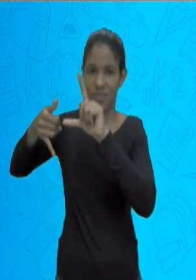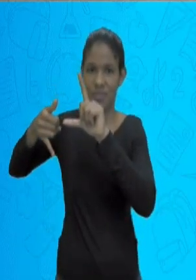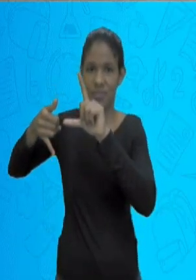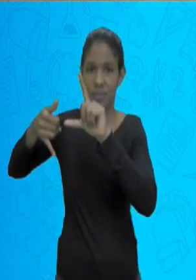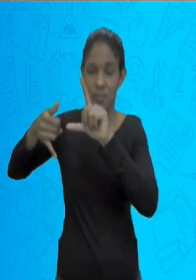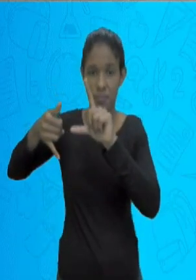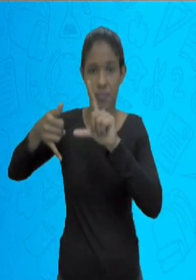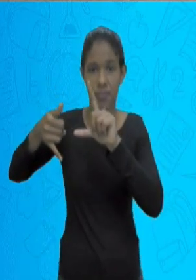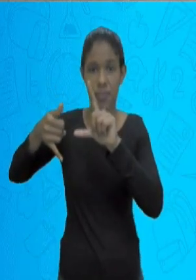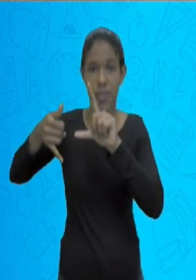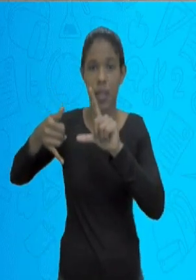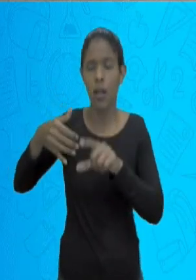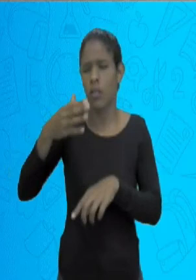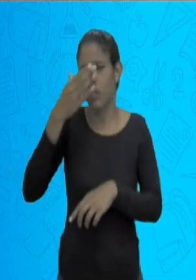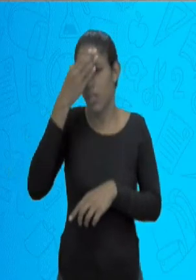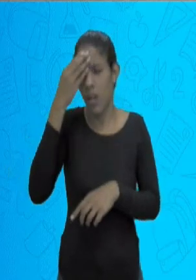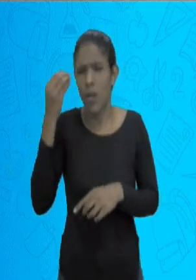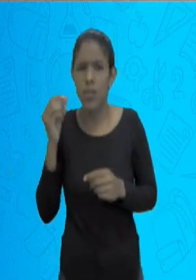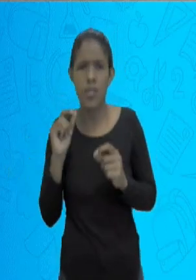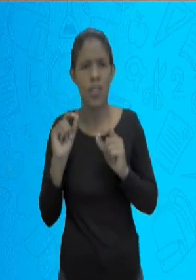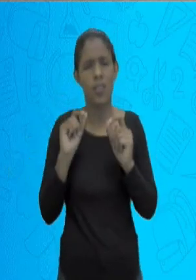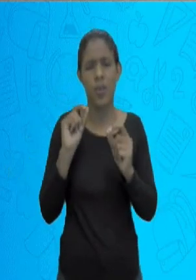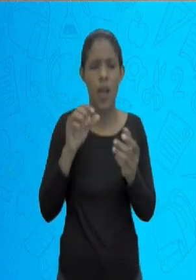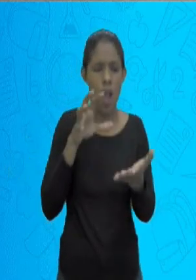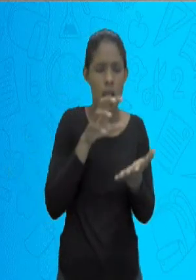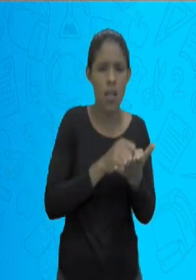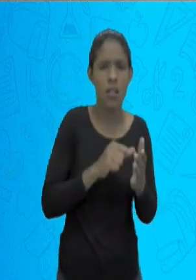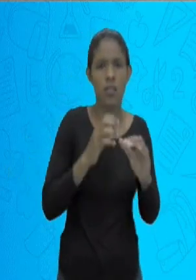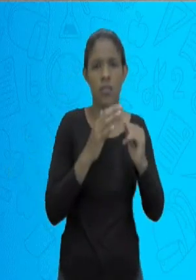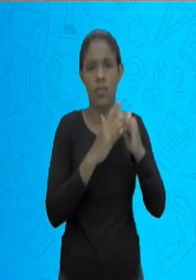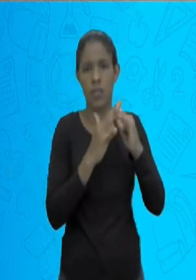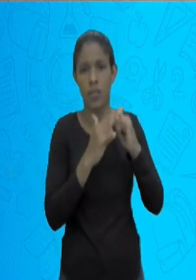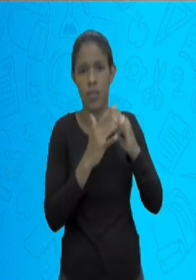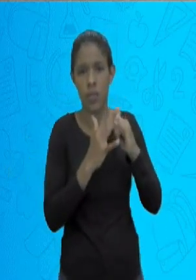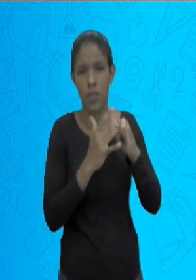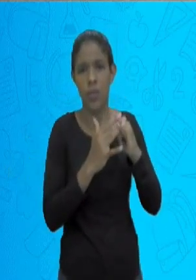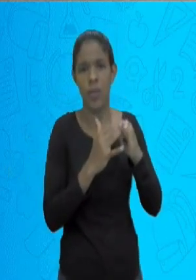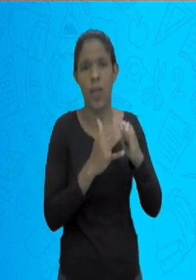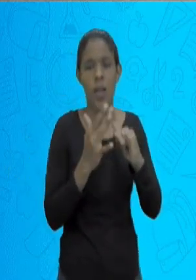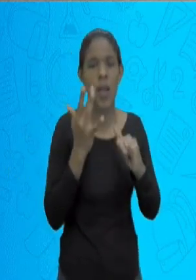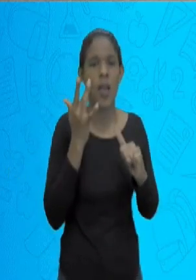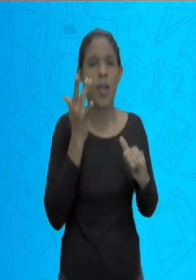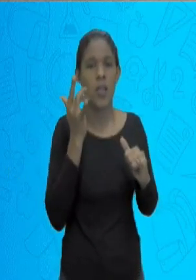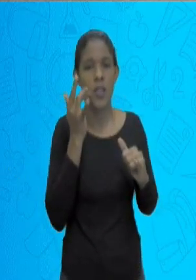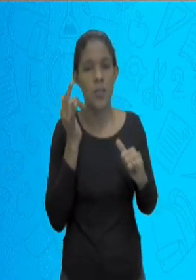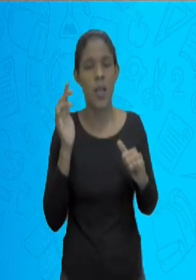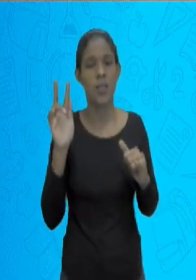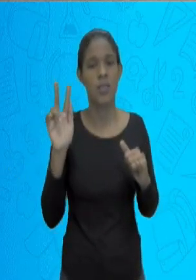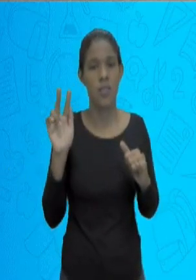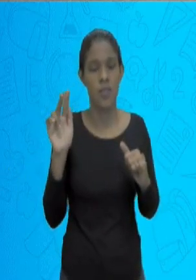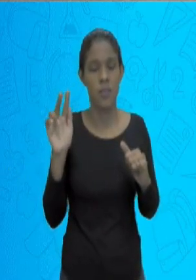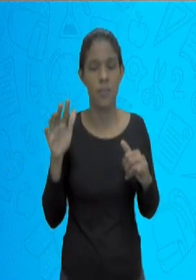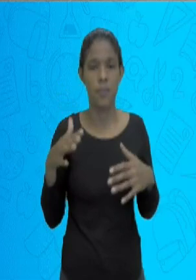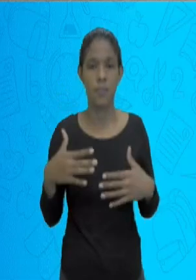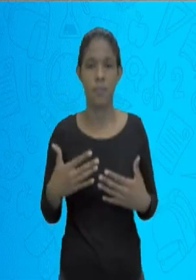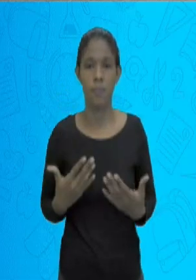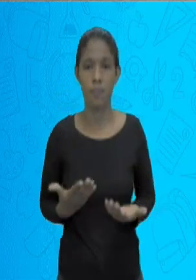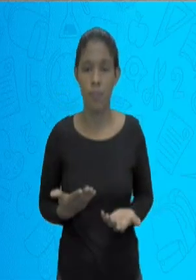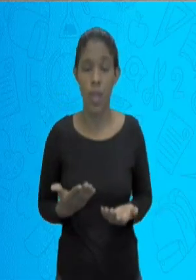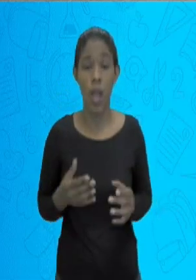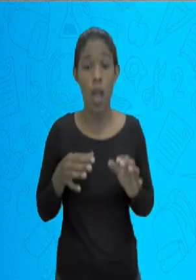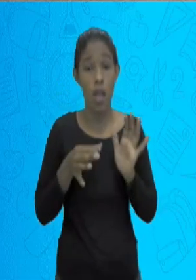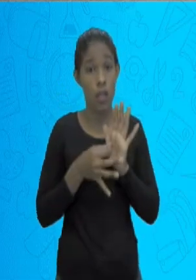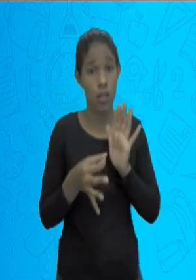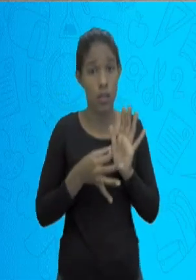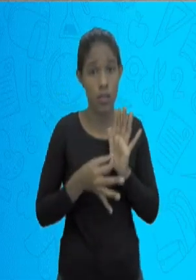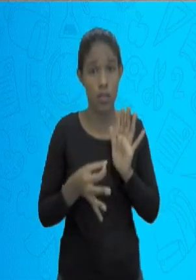da tela. Não deixe de inscrever no nosso canal também no YouTube, SMED GV. Uma